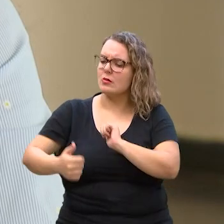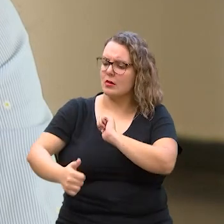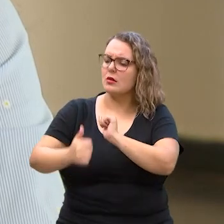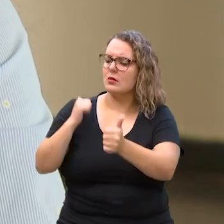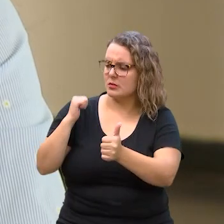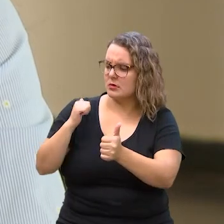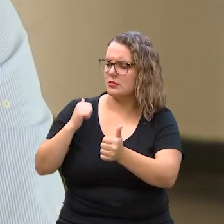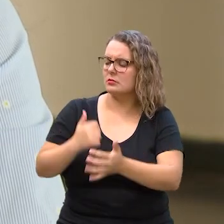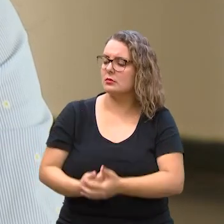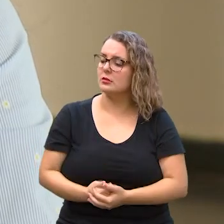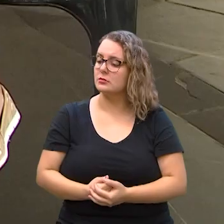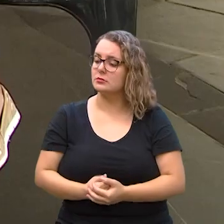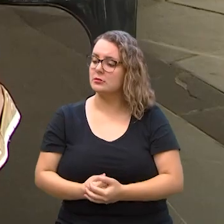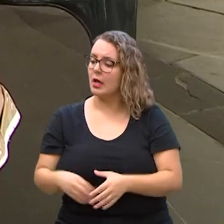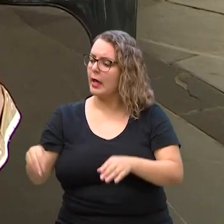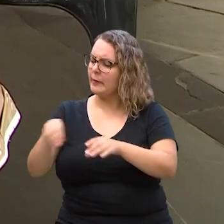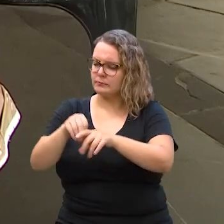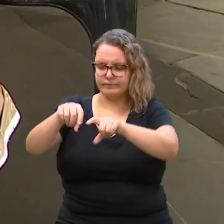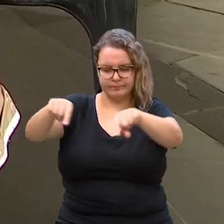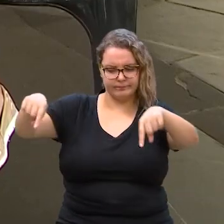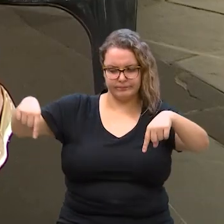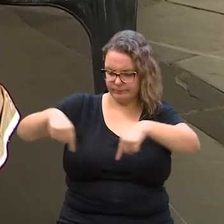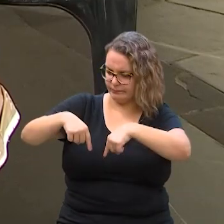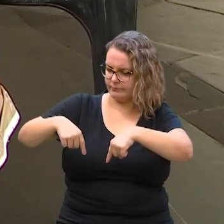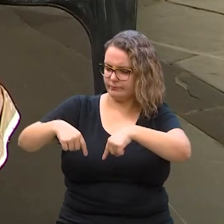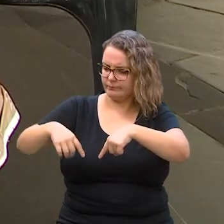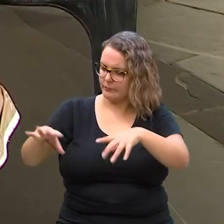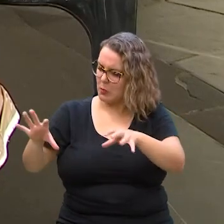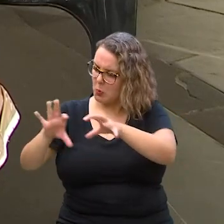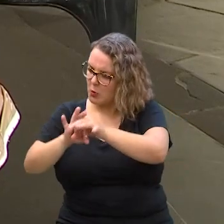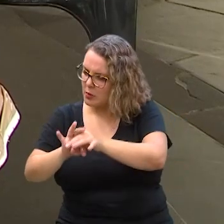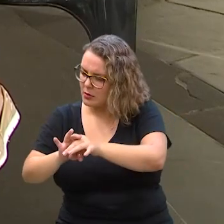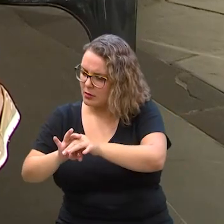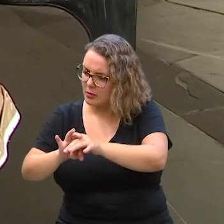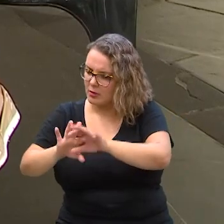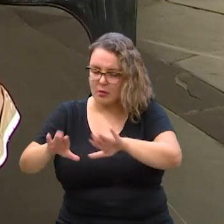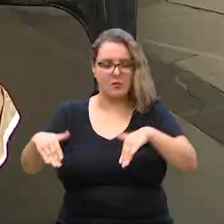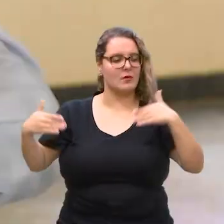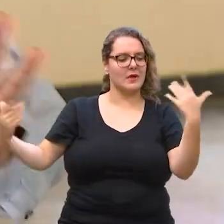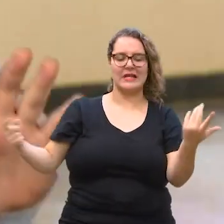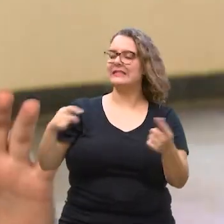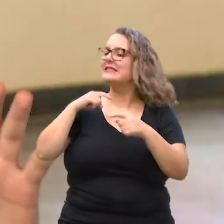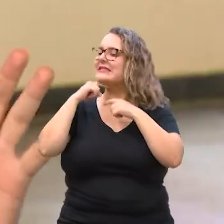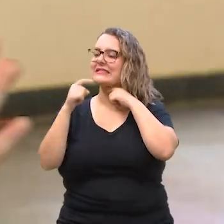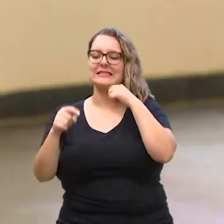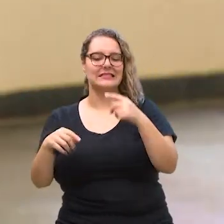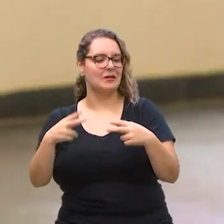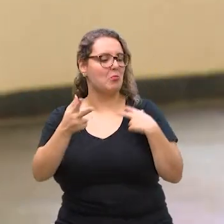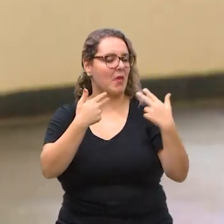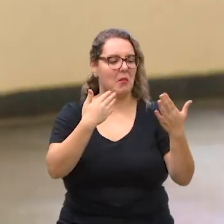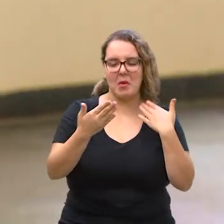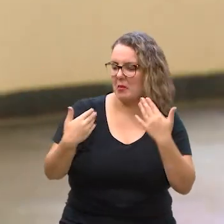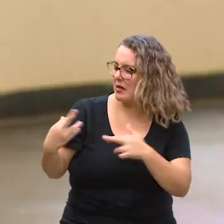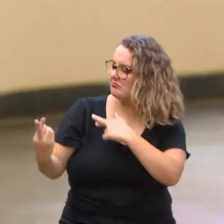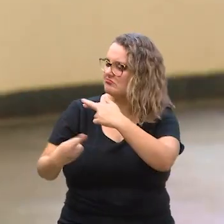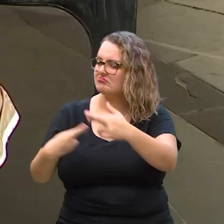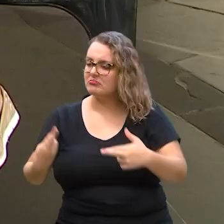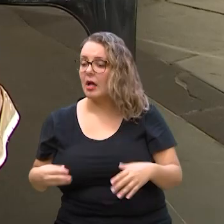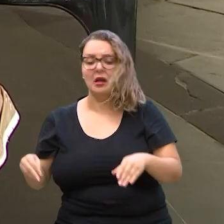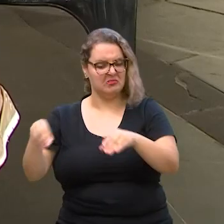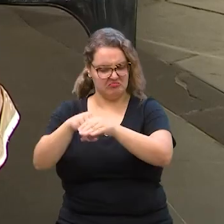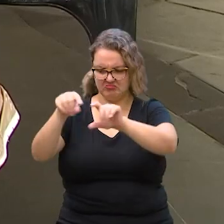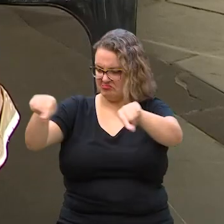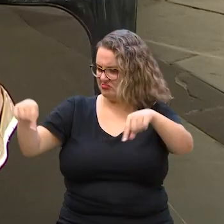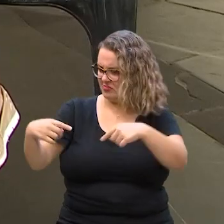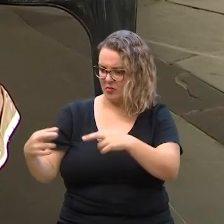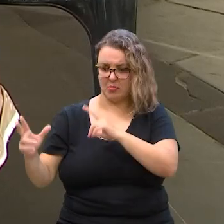curioso. Dentro de quadra é um time muito unido, fora ninguém conversa com ninguém, não tem nenhuma relação, mas